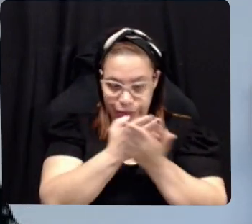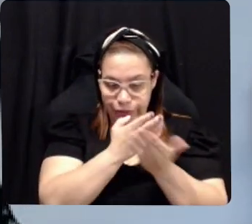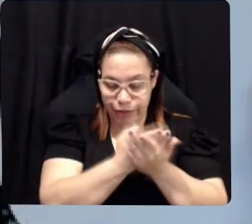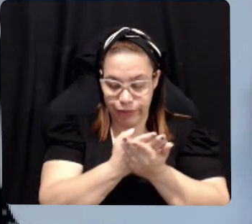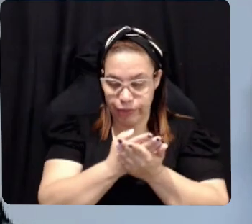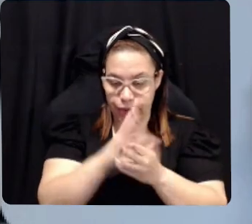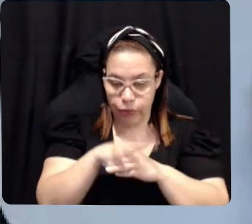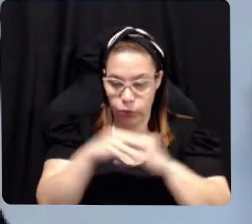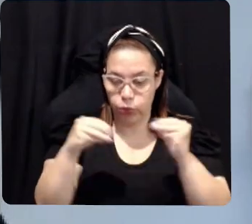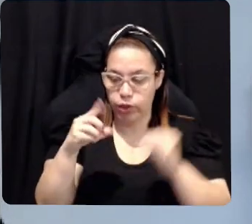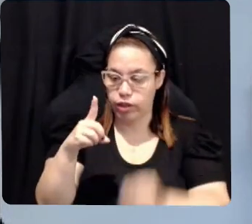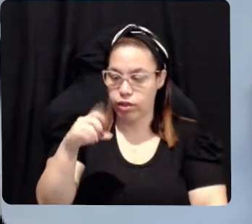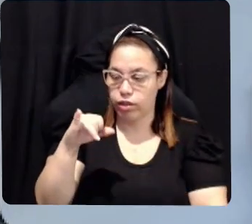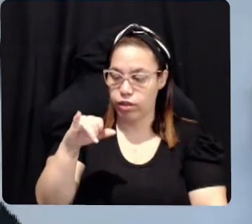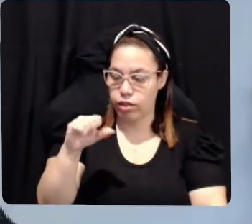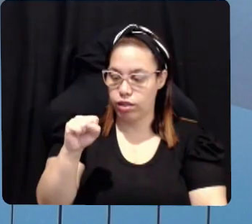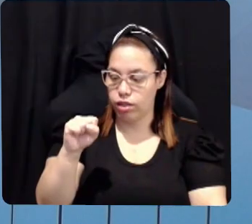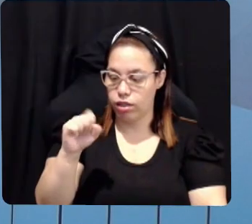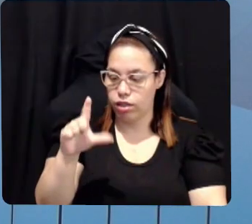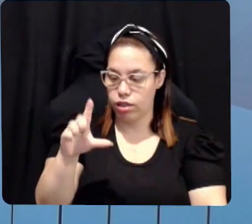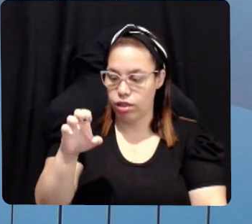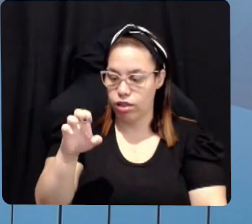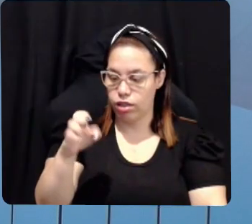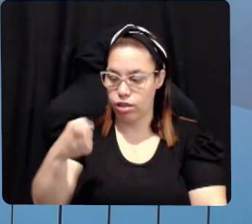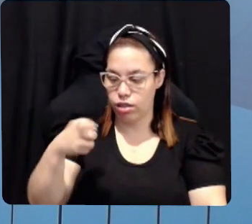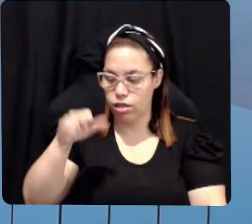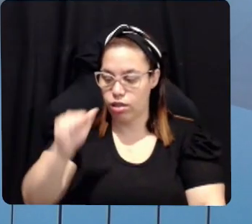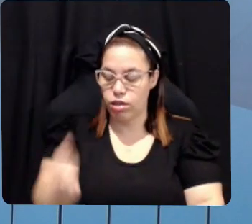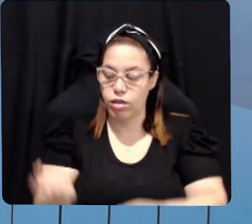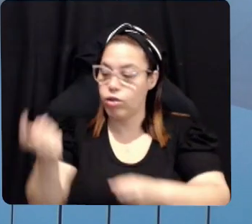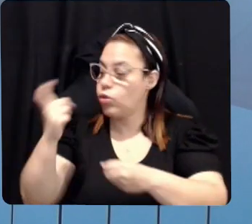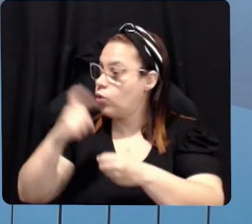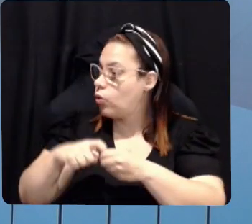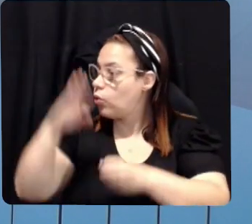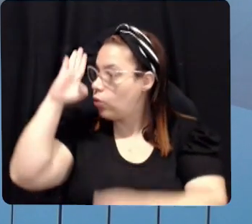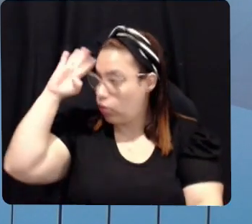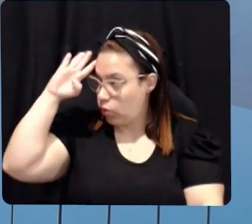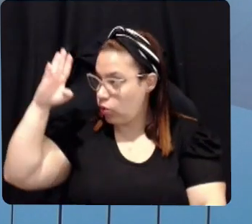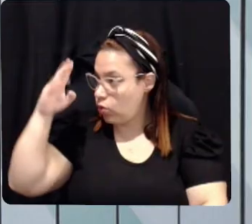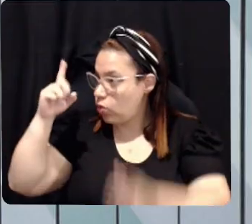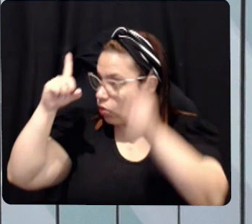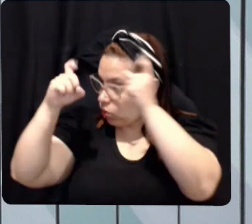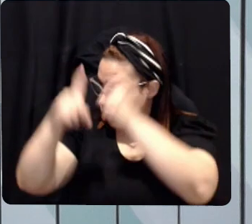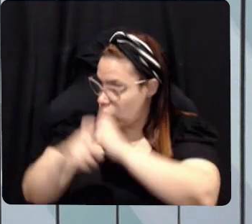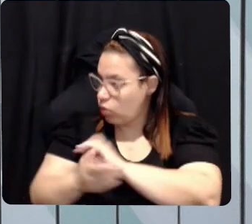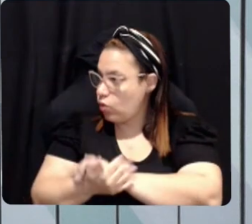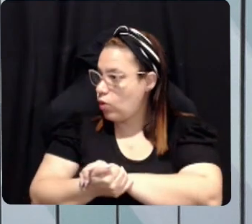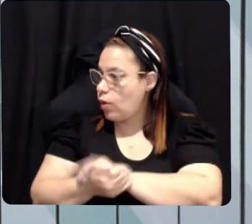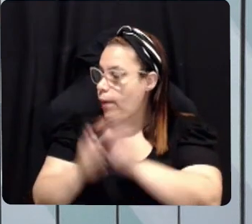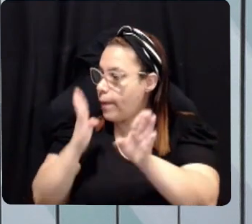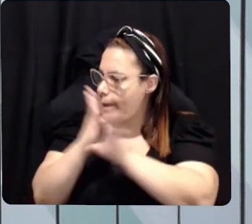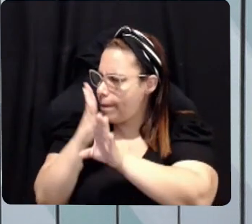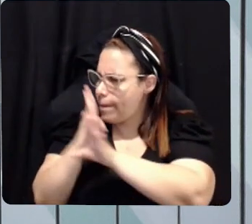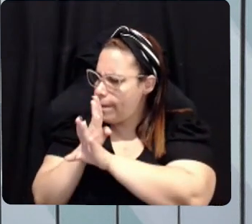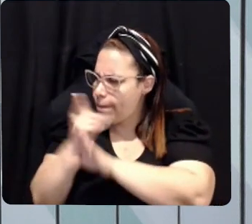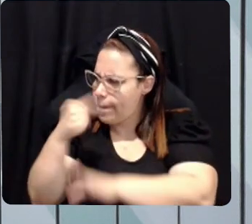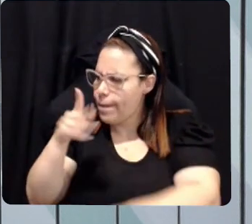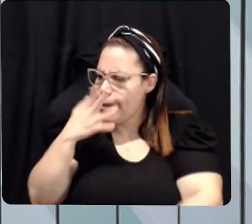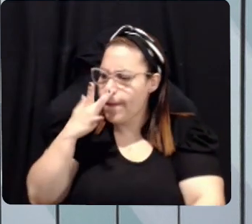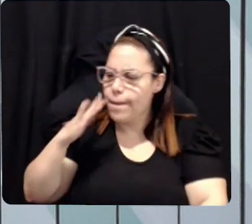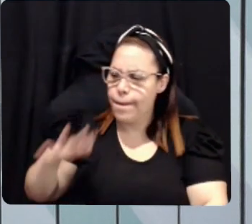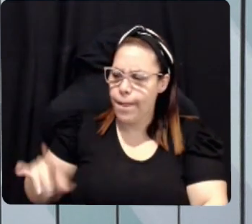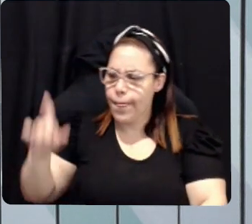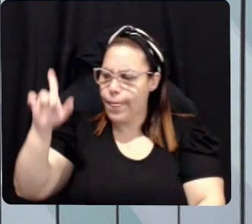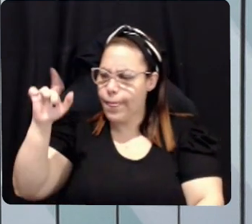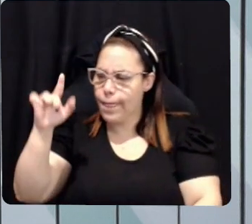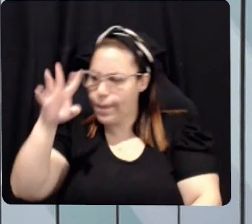comprovadamente curem a dislexia. Doutora, para a gente retomar um pouquinho aqui, então, os principais desafios